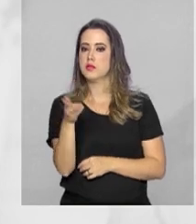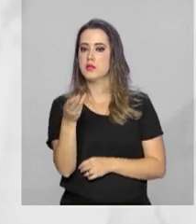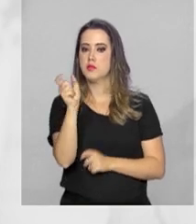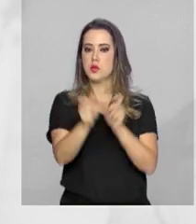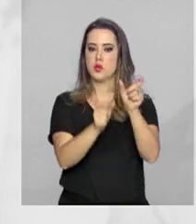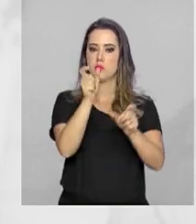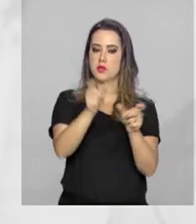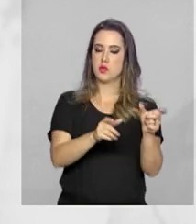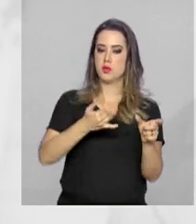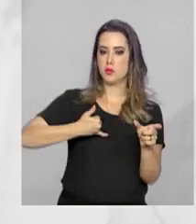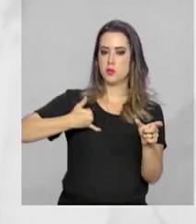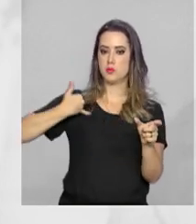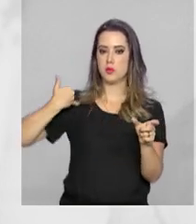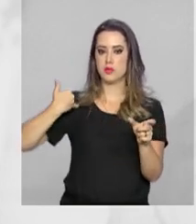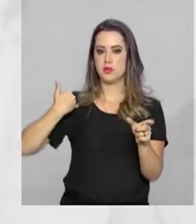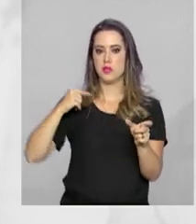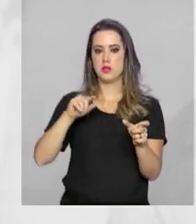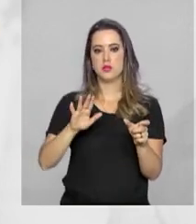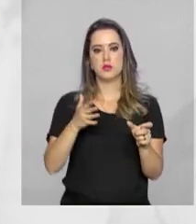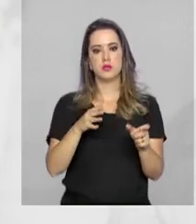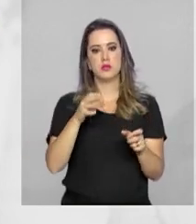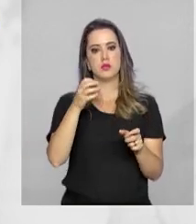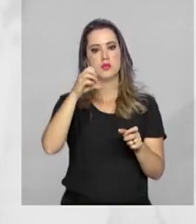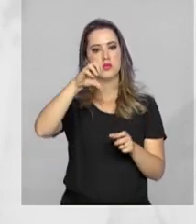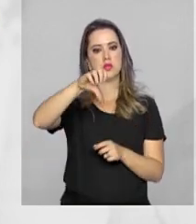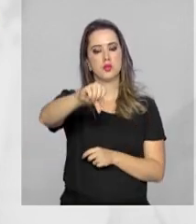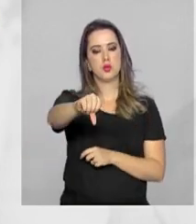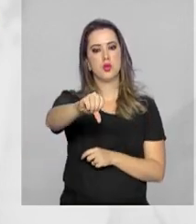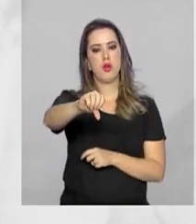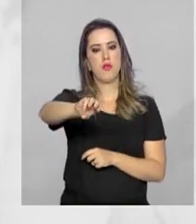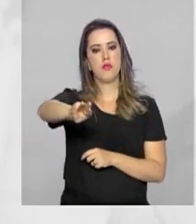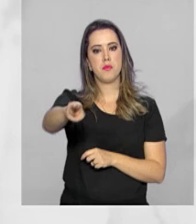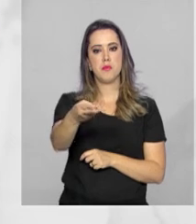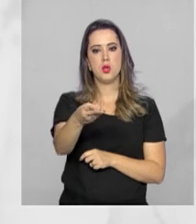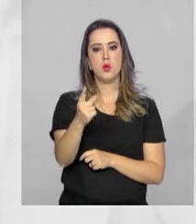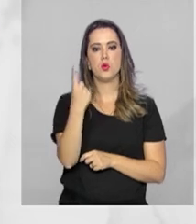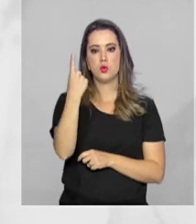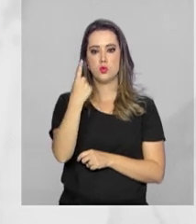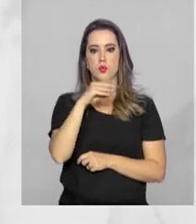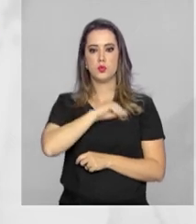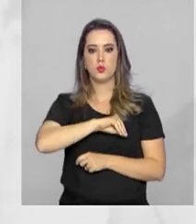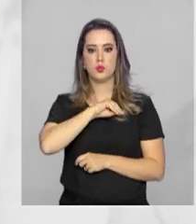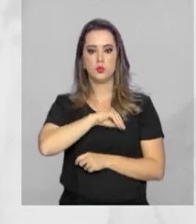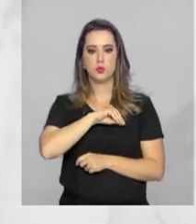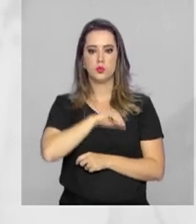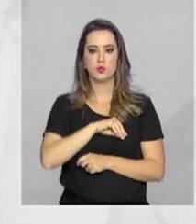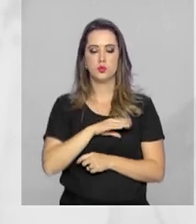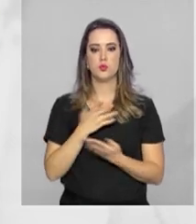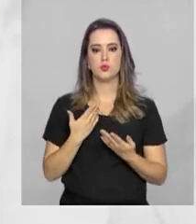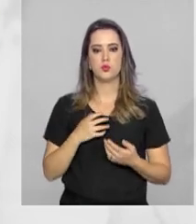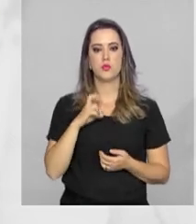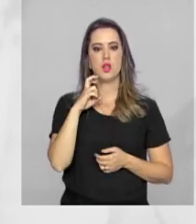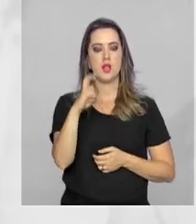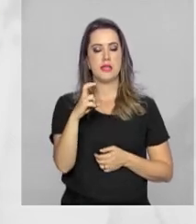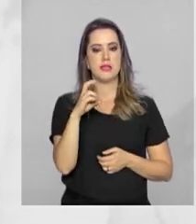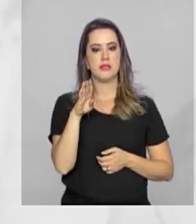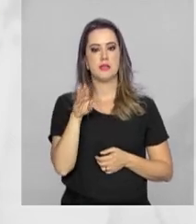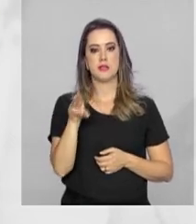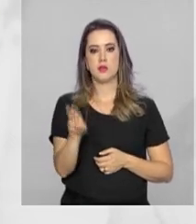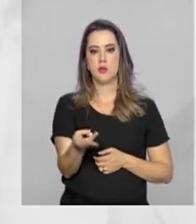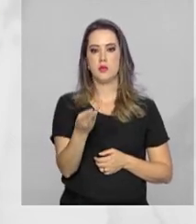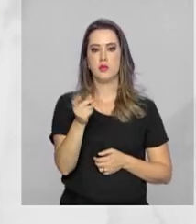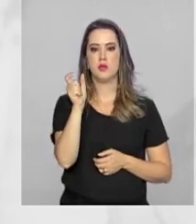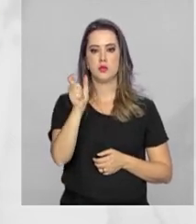que se aposentaram por idade 9 milhões recebem um salário mínimo já entre os 5 milhões e